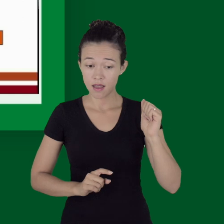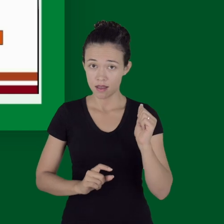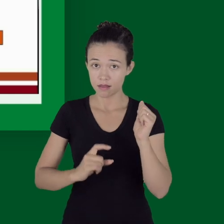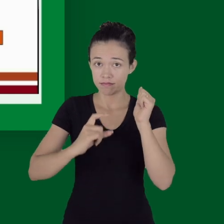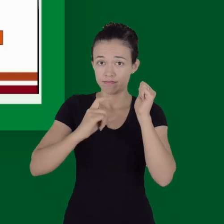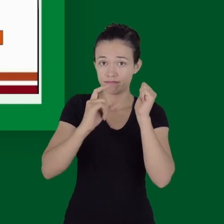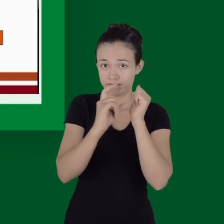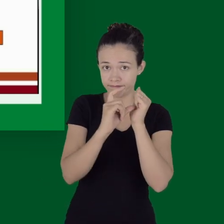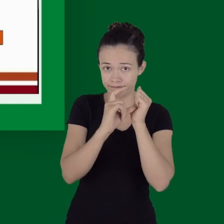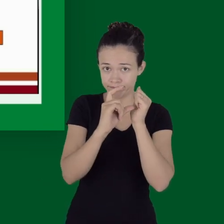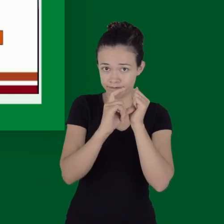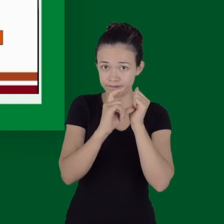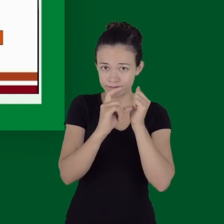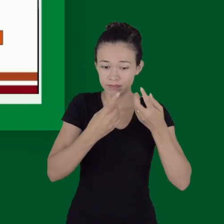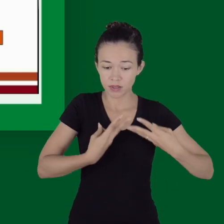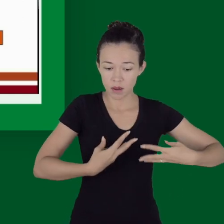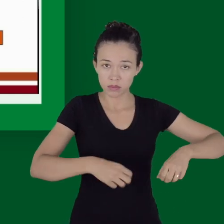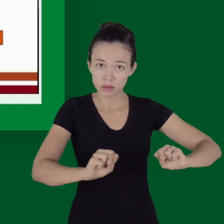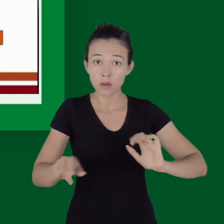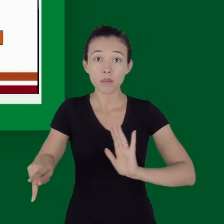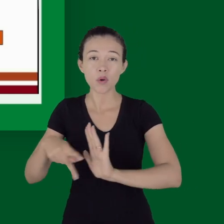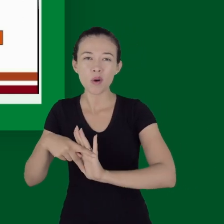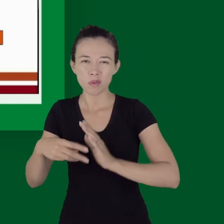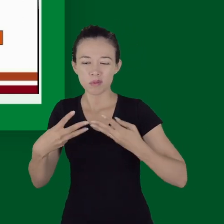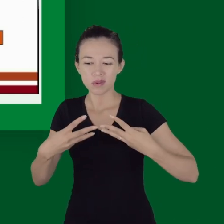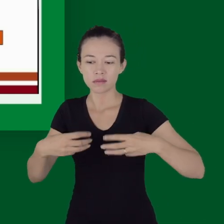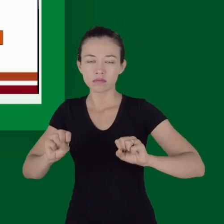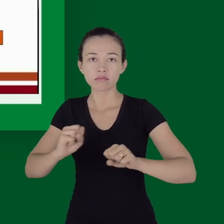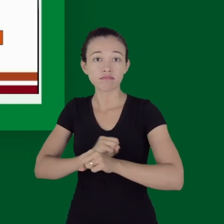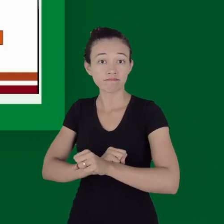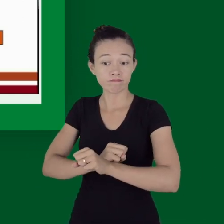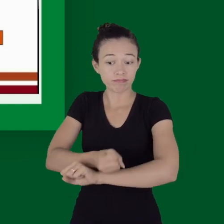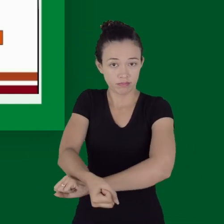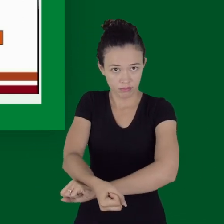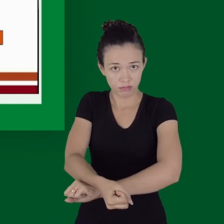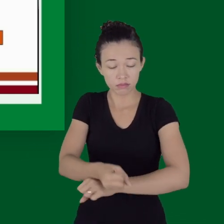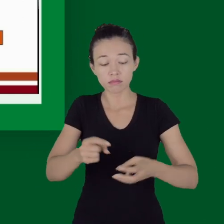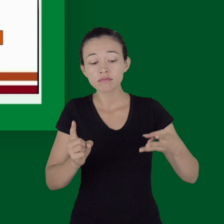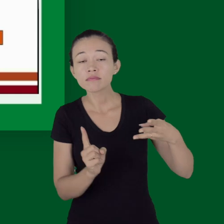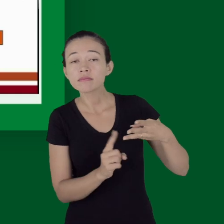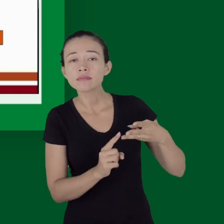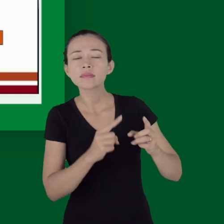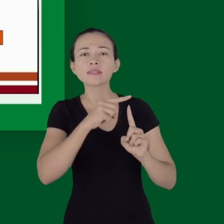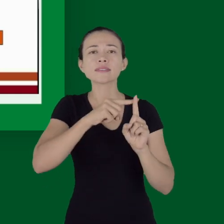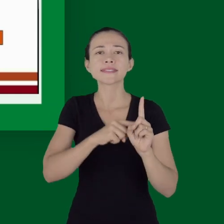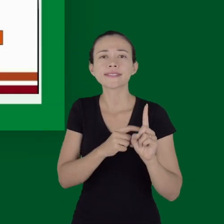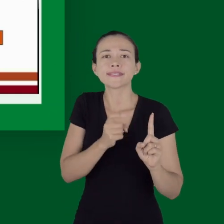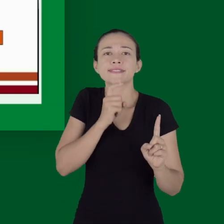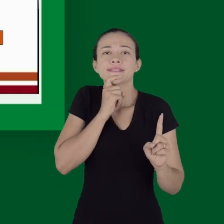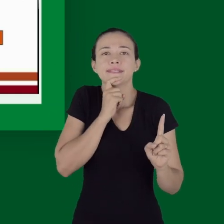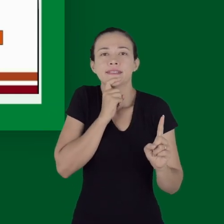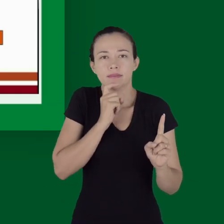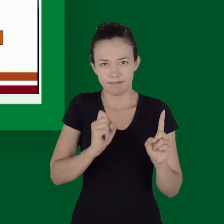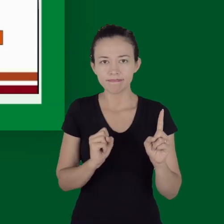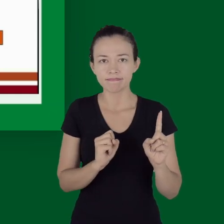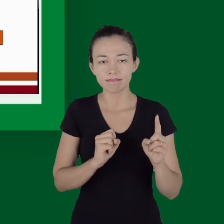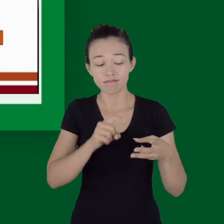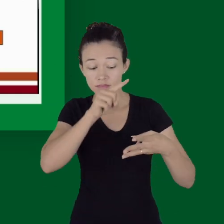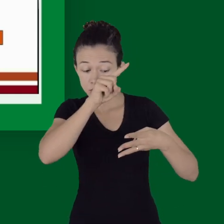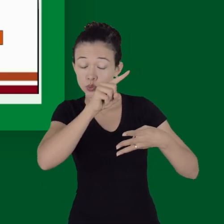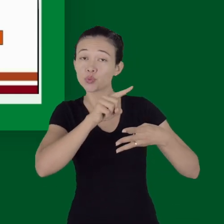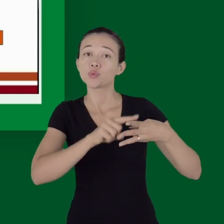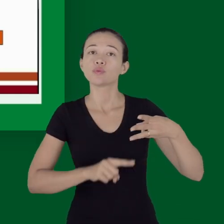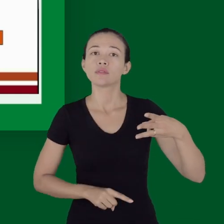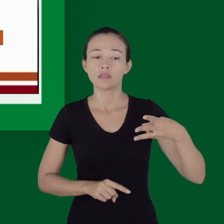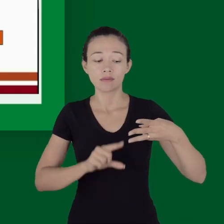discutia um pouco que ela vem desse metabolismo anaeróbico e também da hipotermia né então a hipotermia